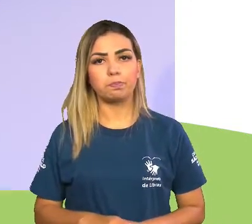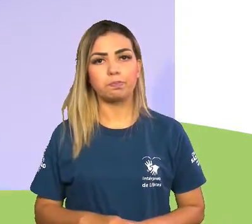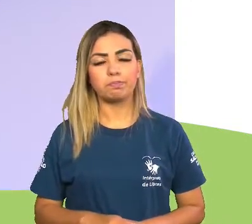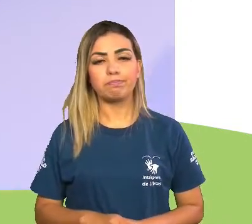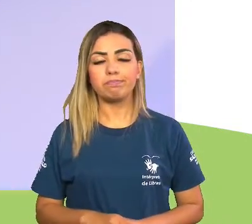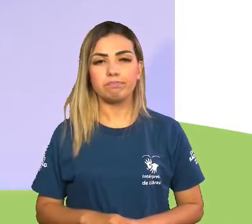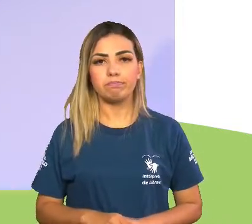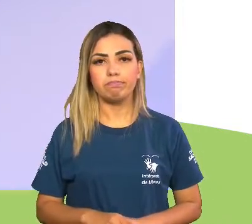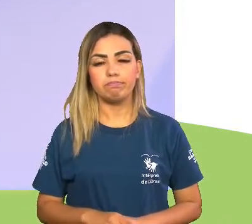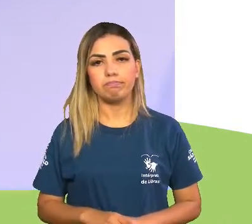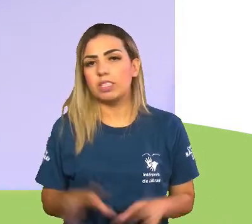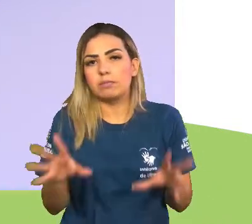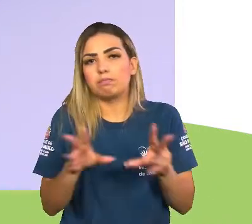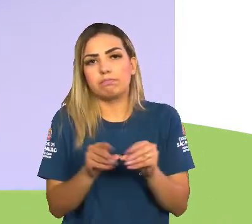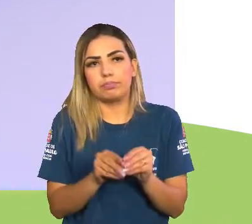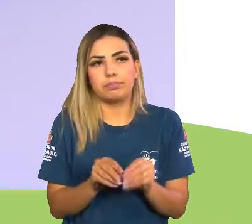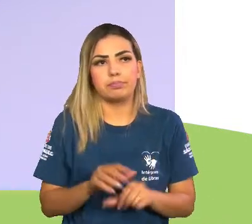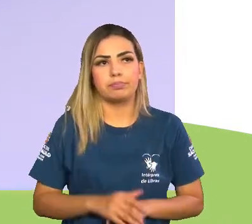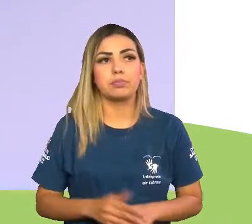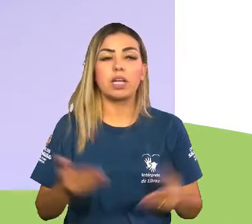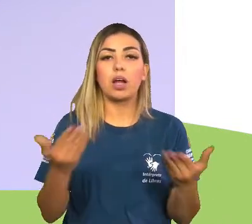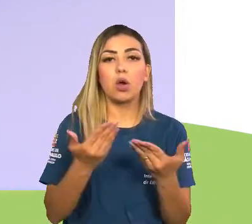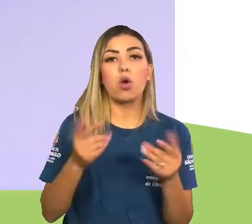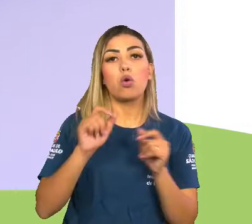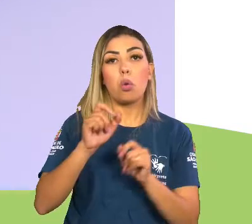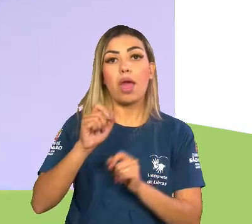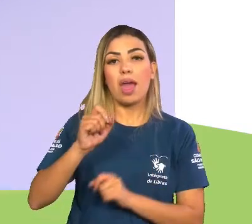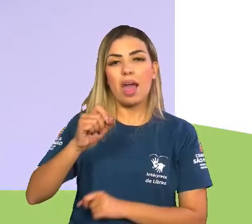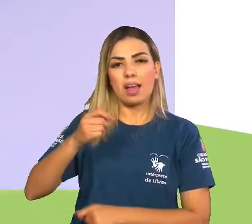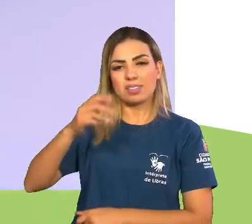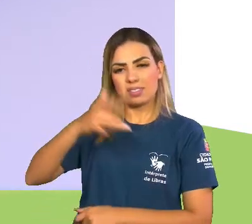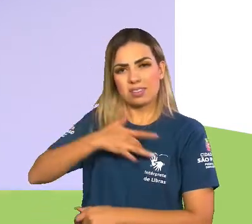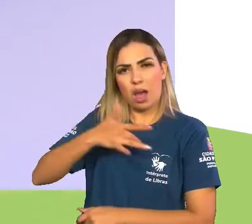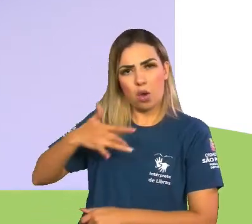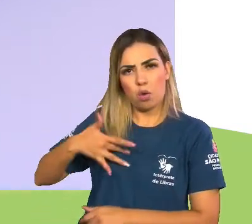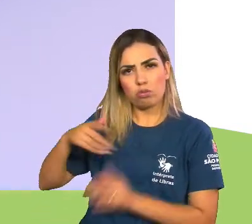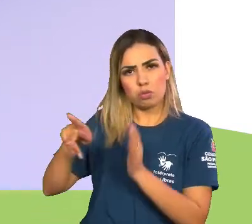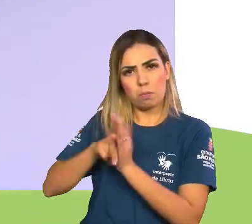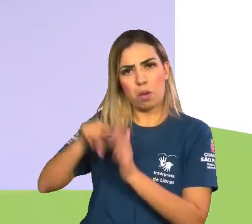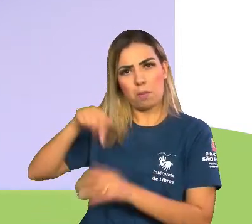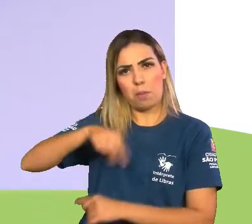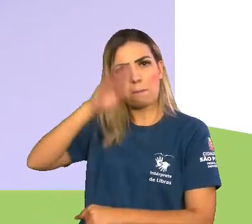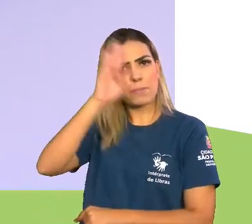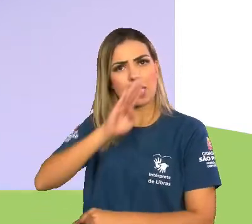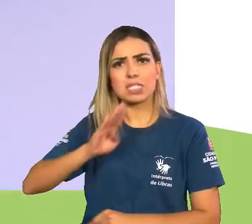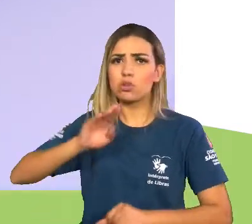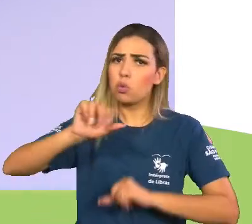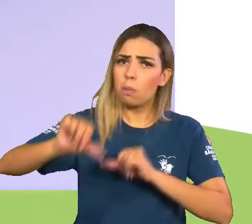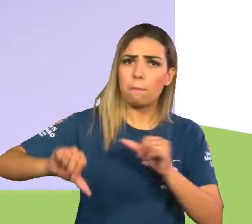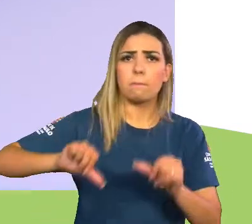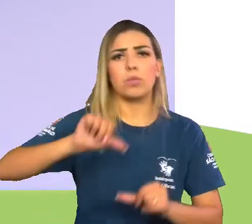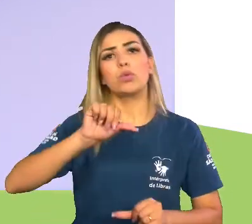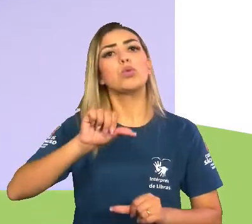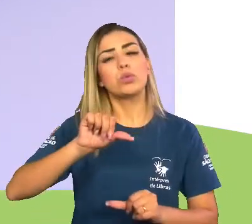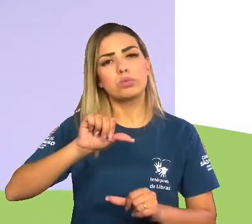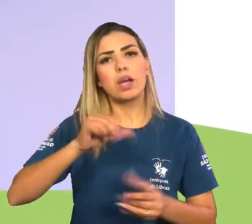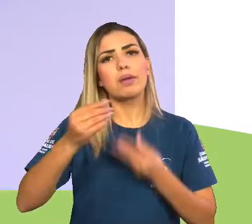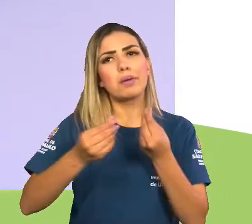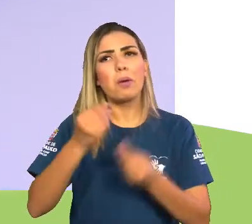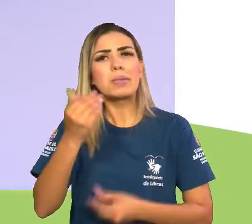Enfim, mudar a história da saúde do país com e para os